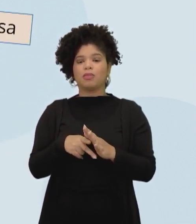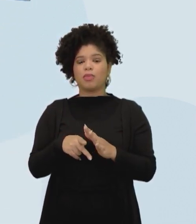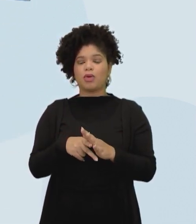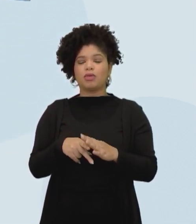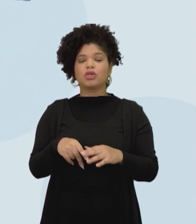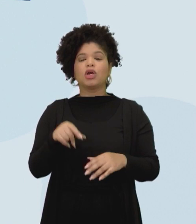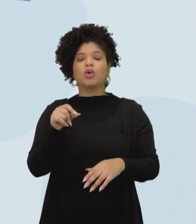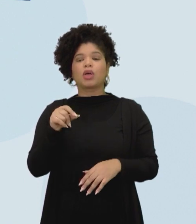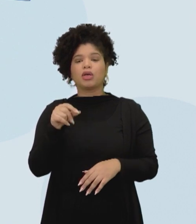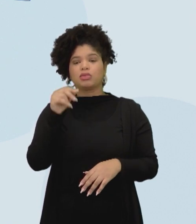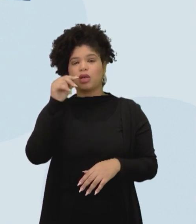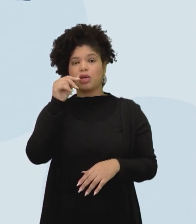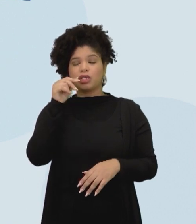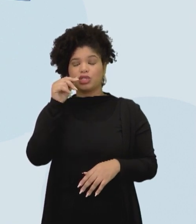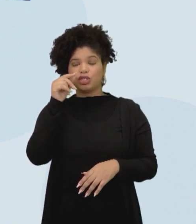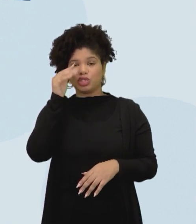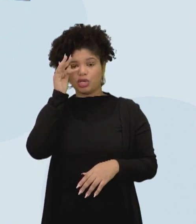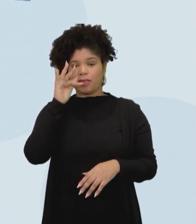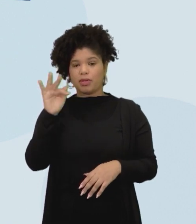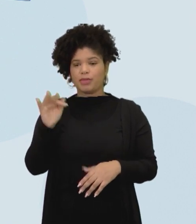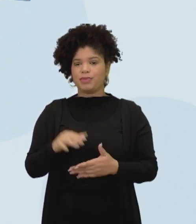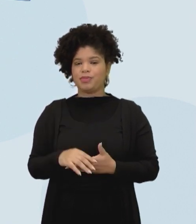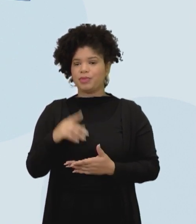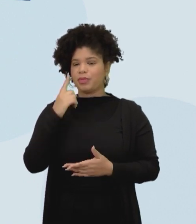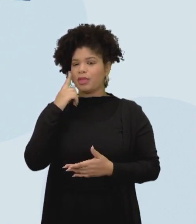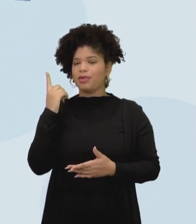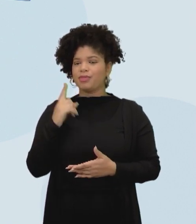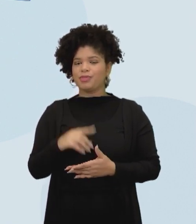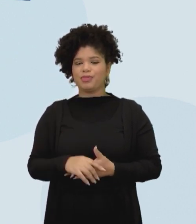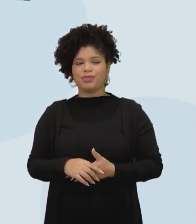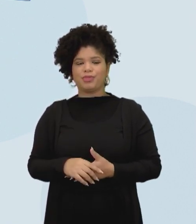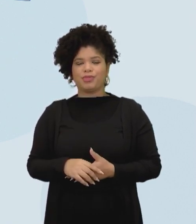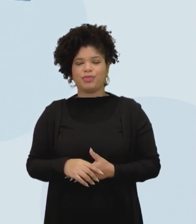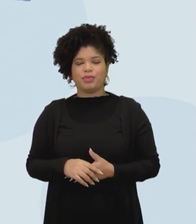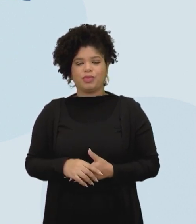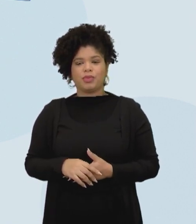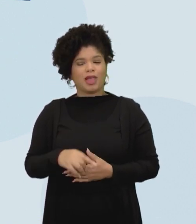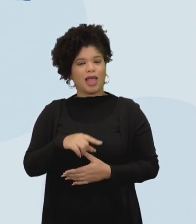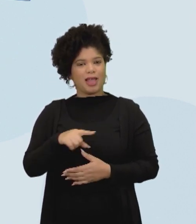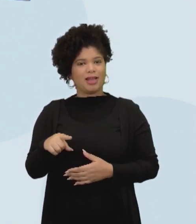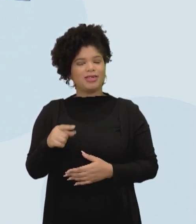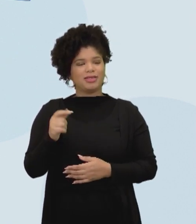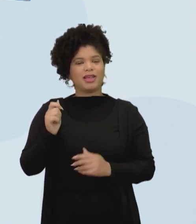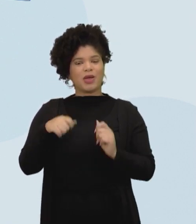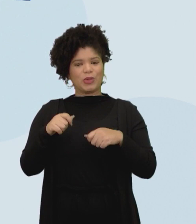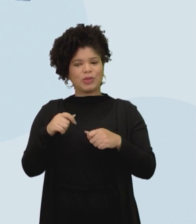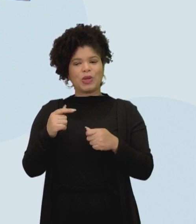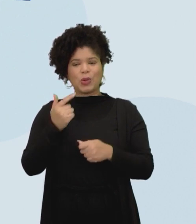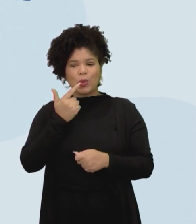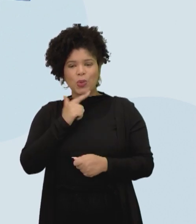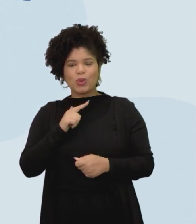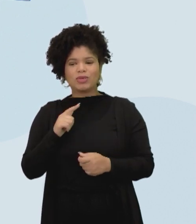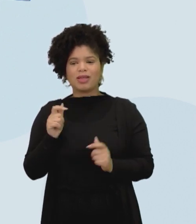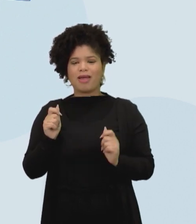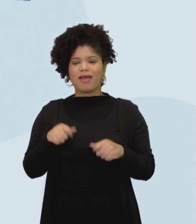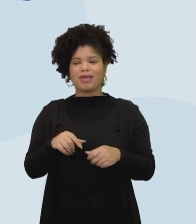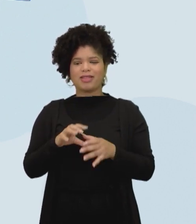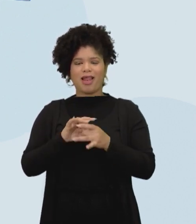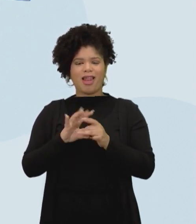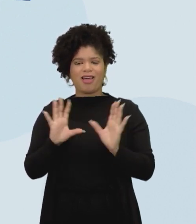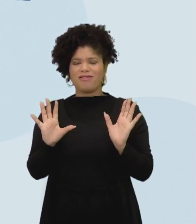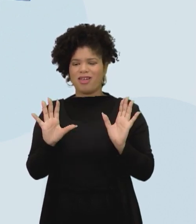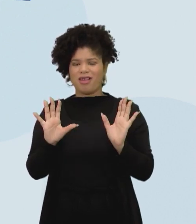Viet Minh, expulsão japonesa. Então, assim, eles até conseguem, eles conseguem se